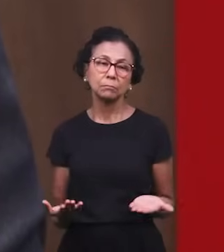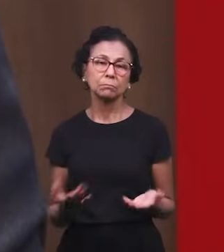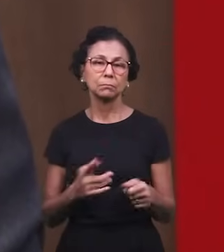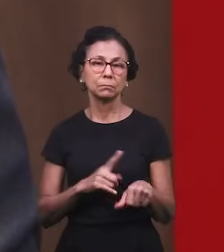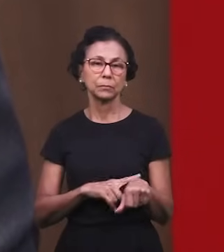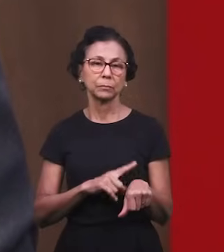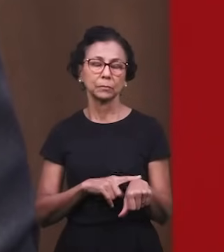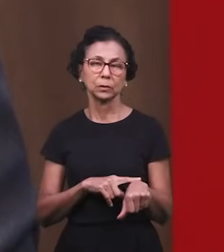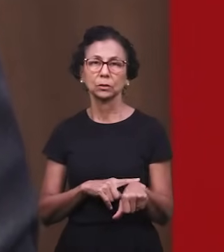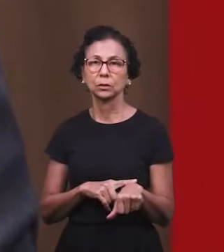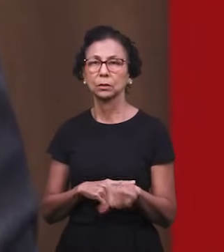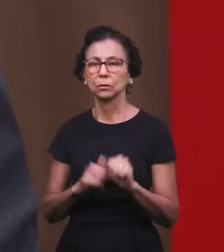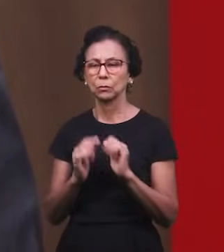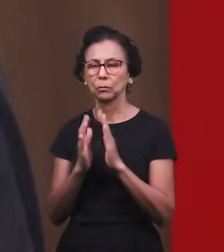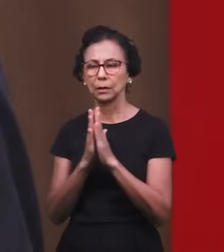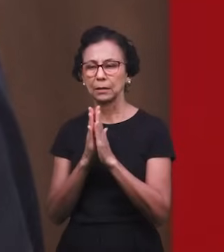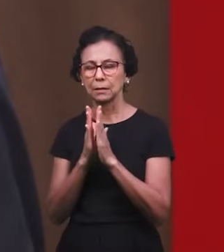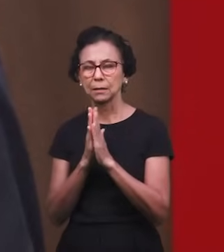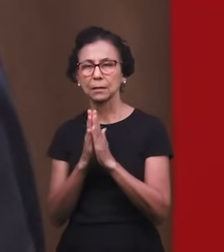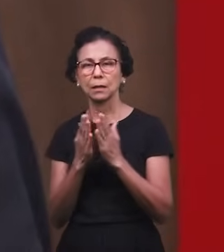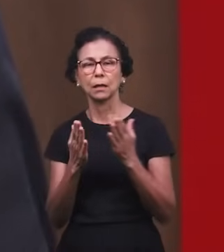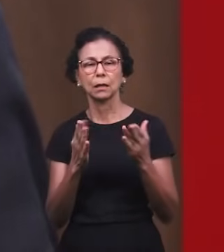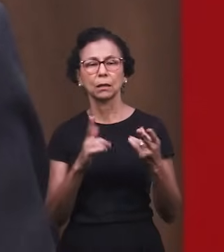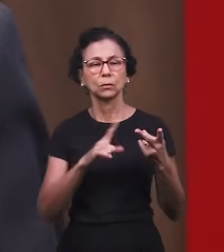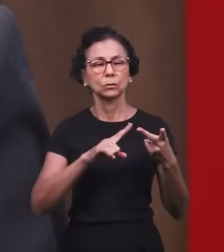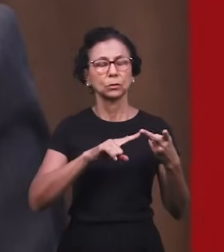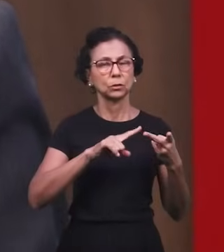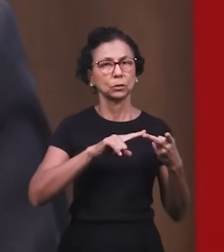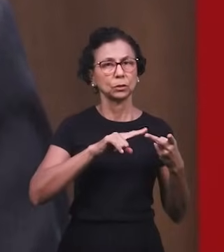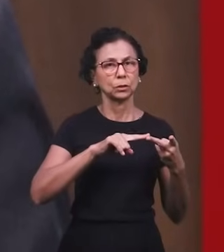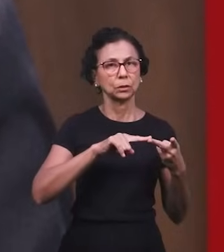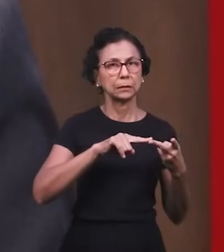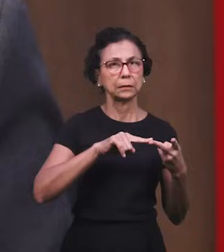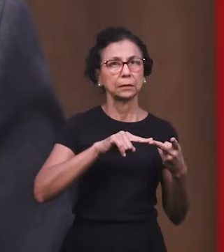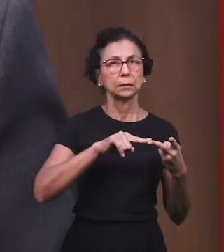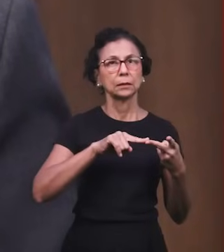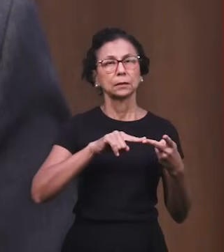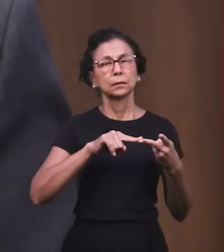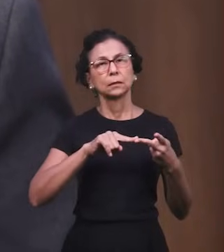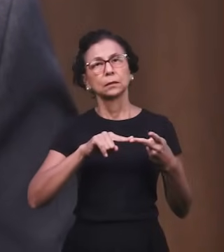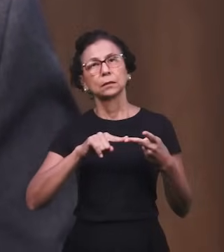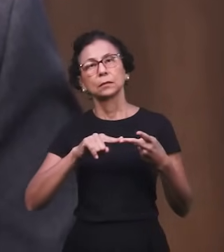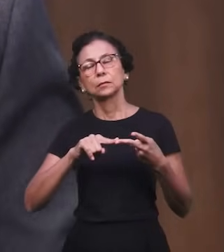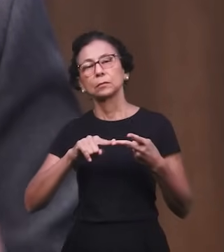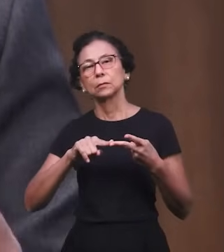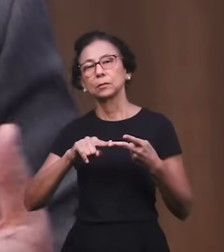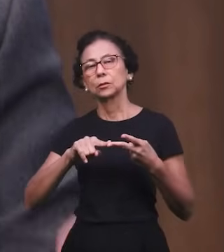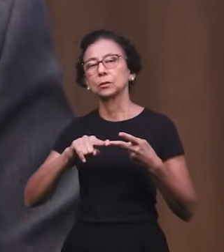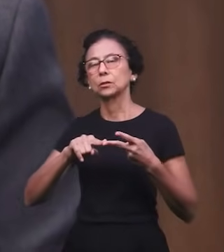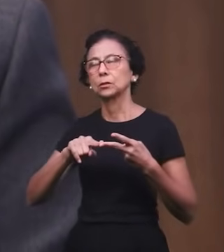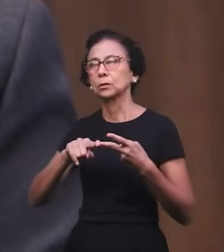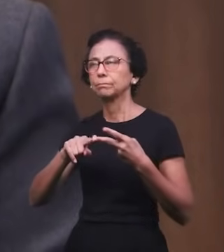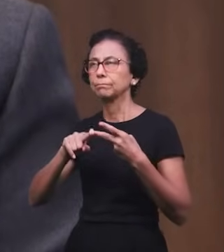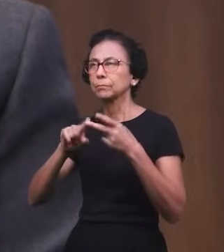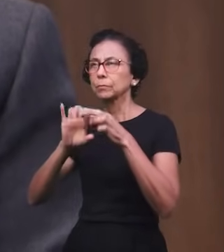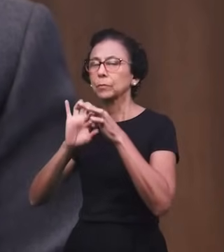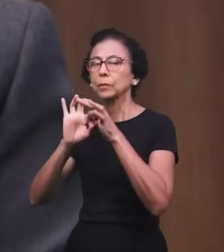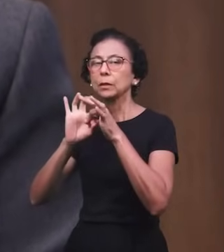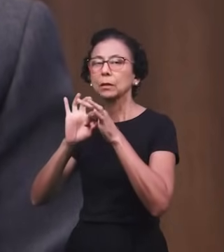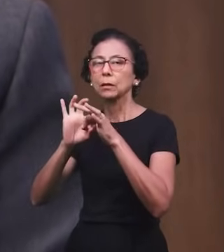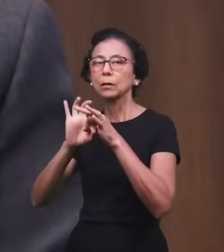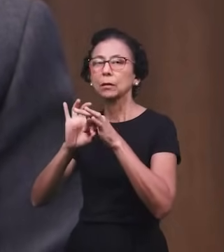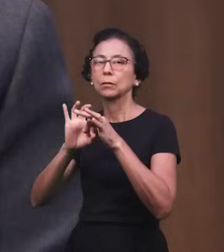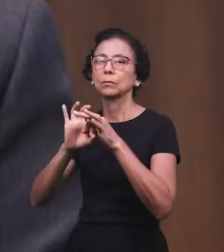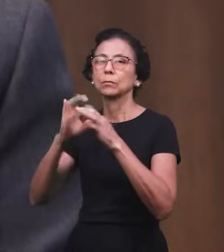estar aos pés do Senhor. E quando tem parte da família que não professa a mesma